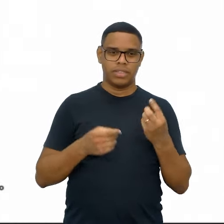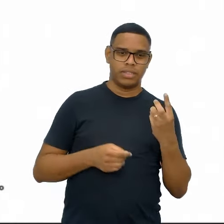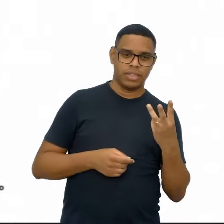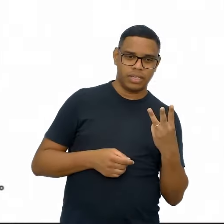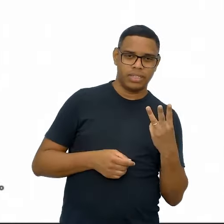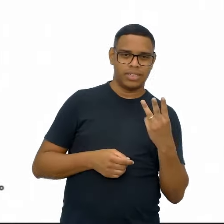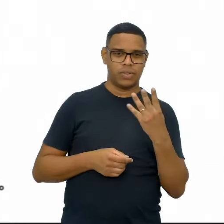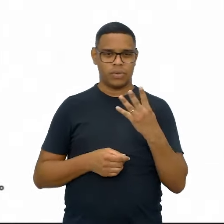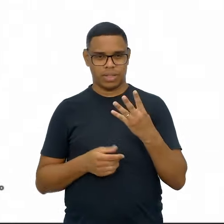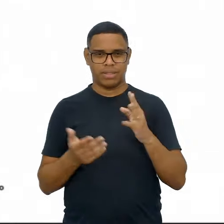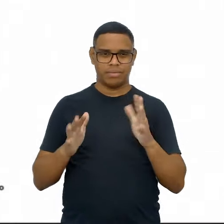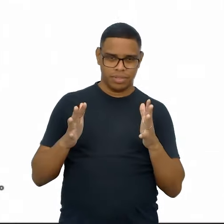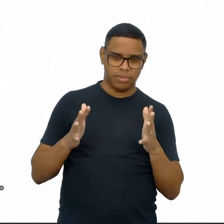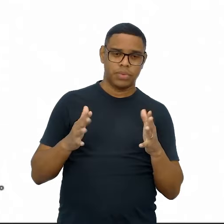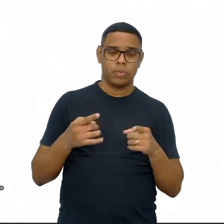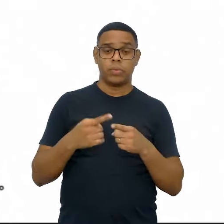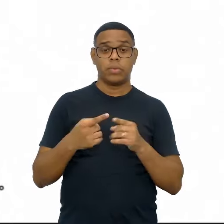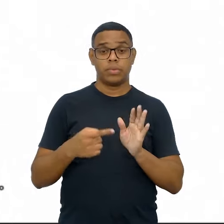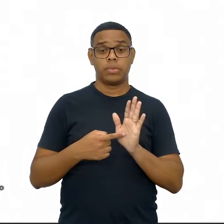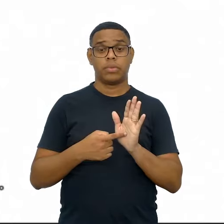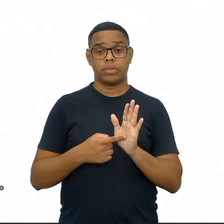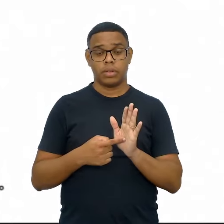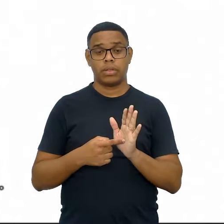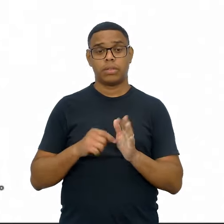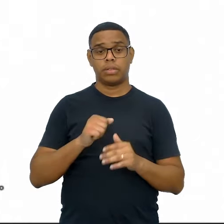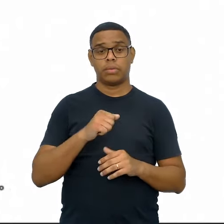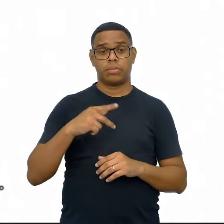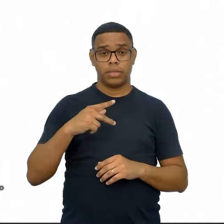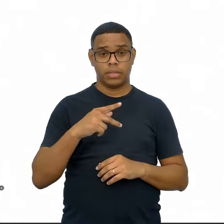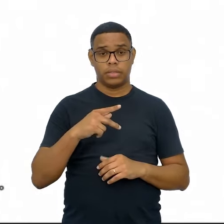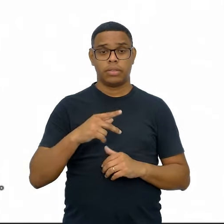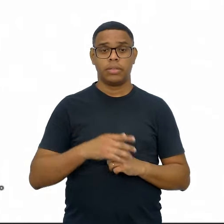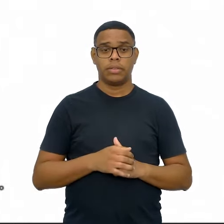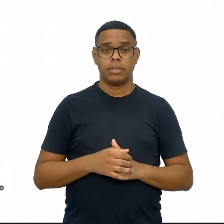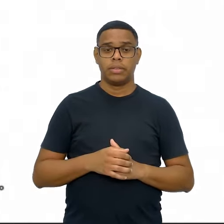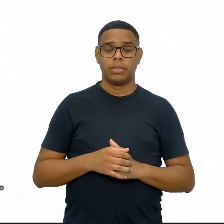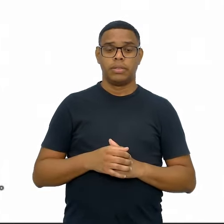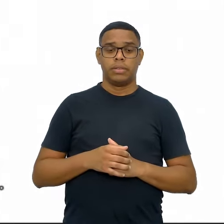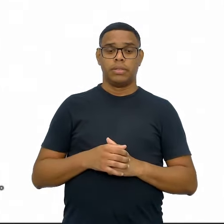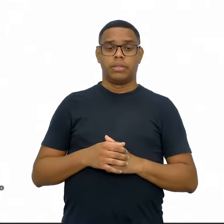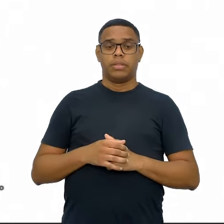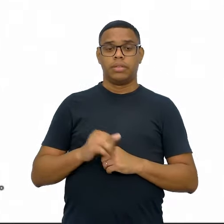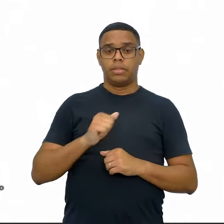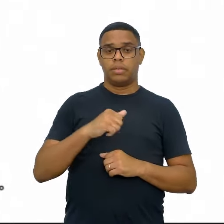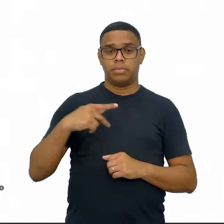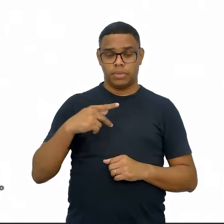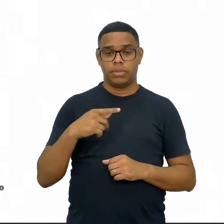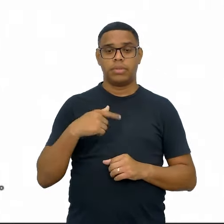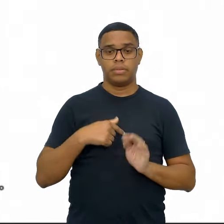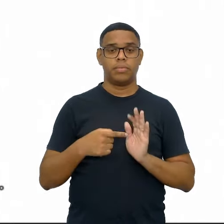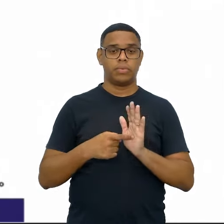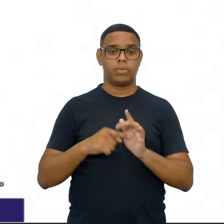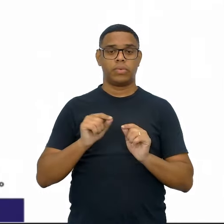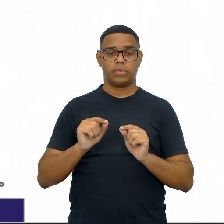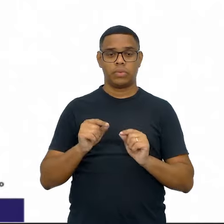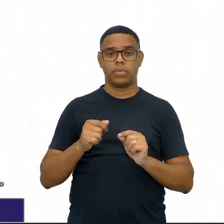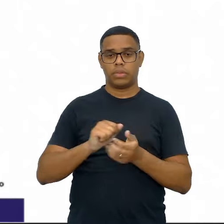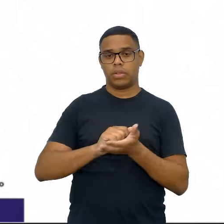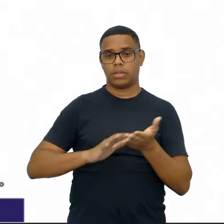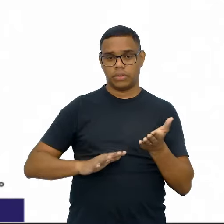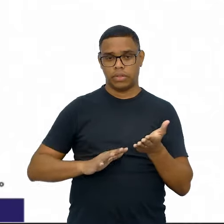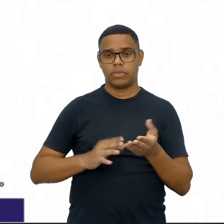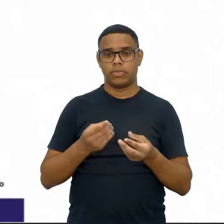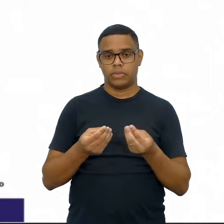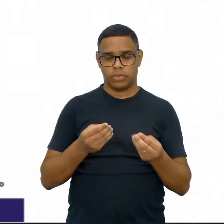a 4, né? Porque eu coloquei a AP, o item da AP, e aí eu já trouxe a